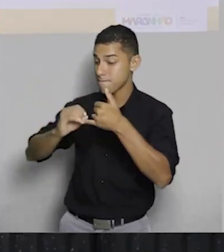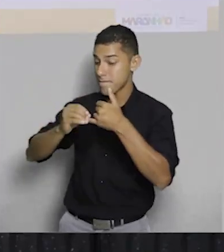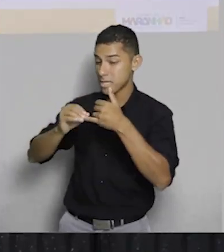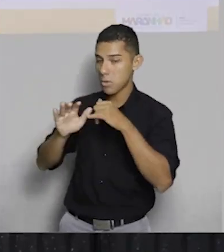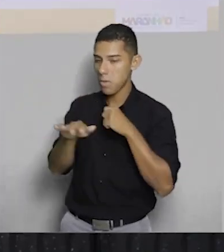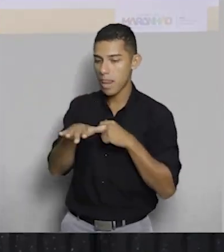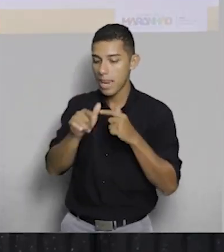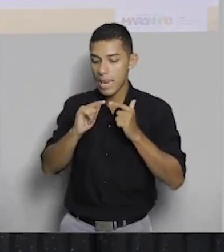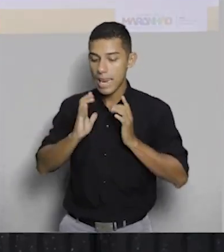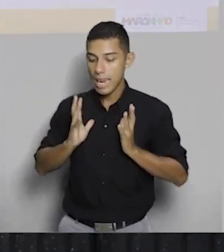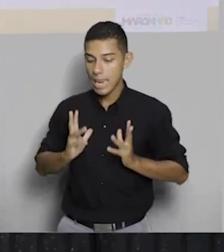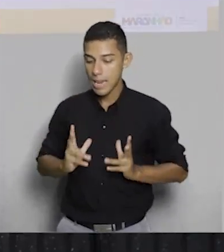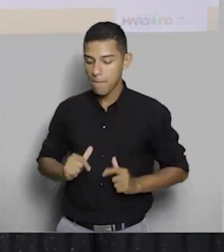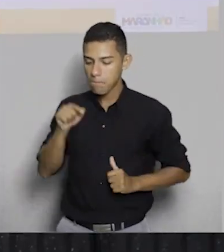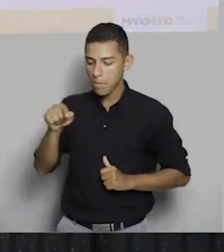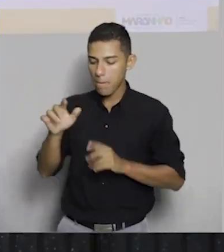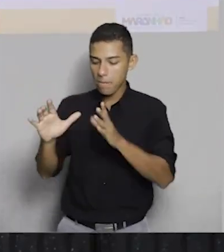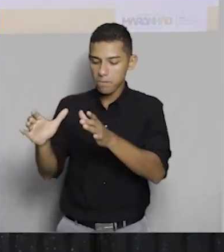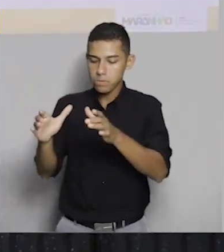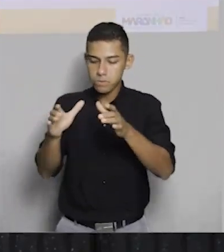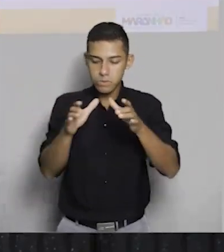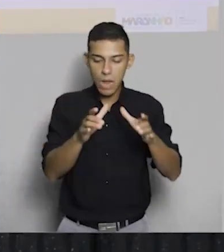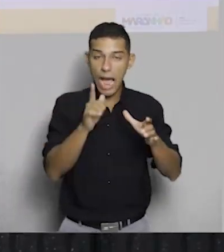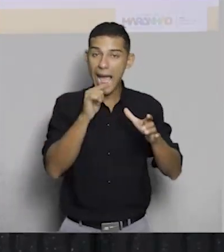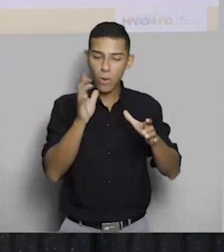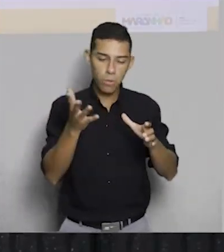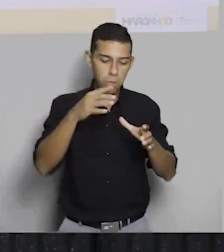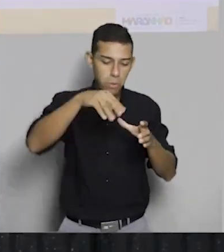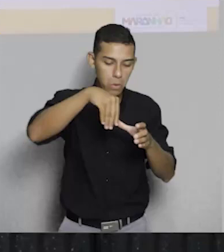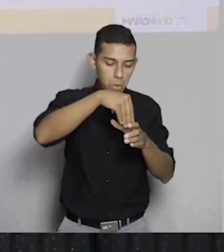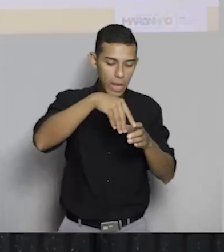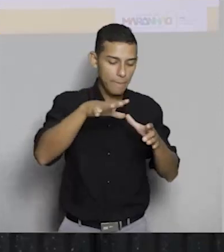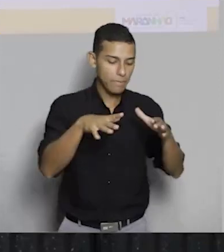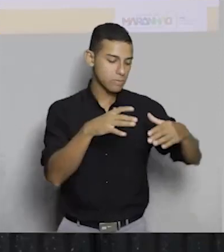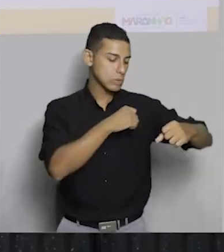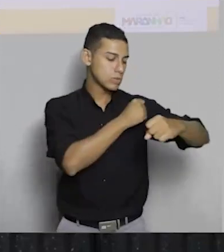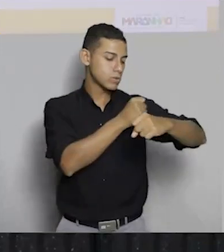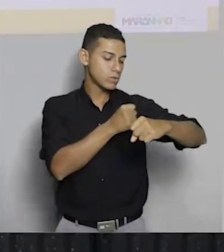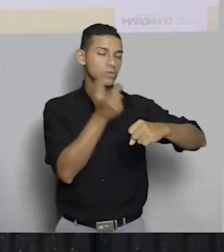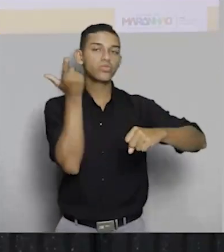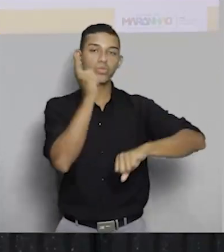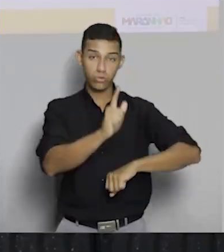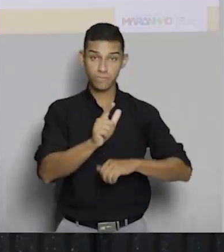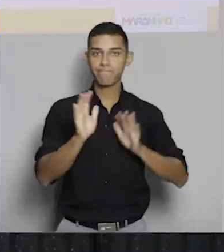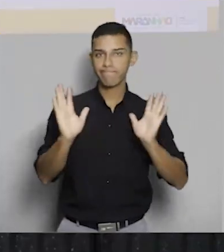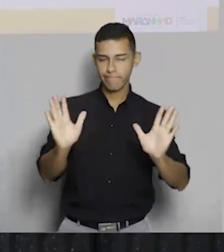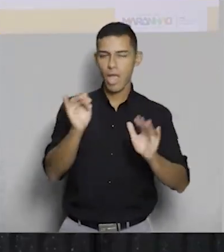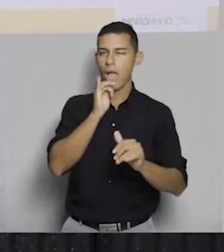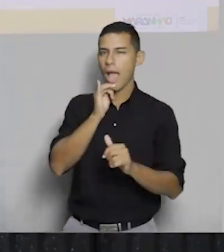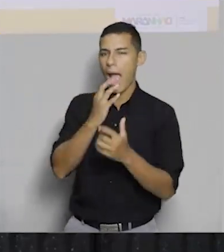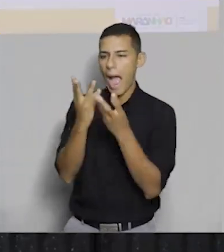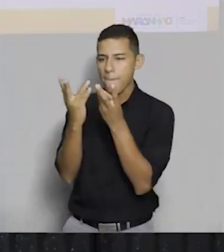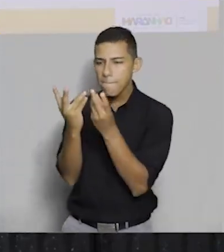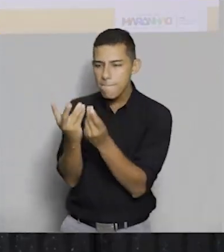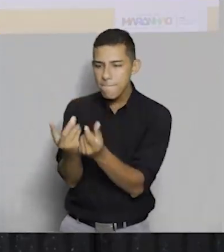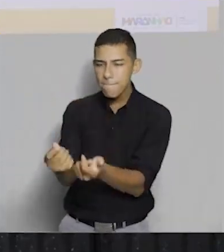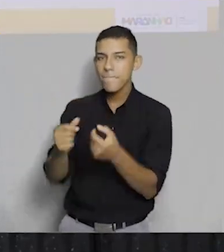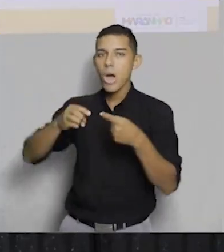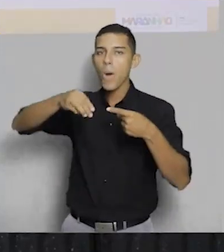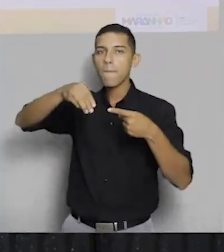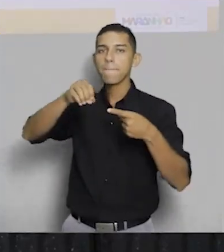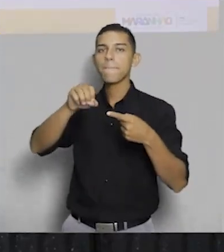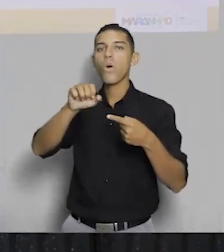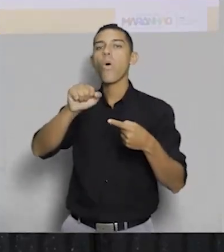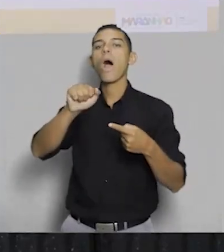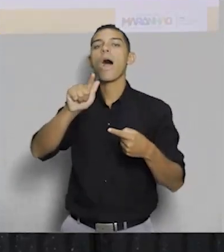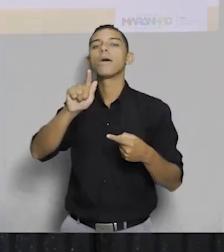da catação. Então, esse é um processo físico. A moagem quer dizer que você vai triturar, certo? Então,